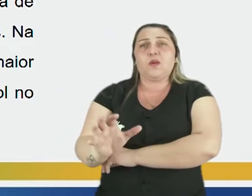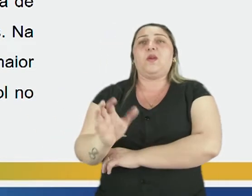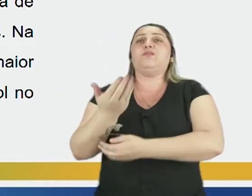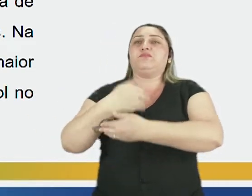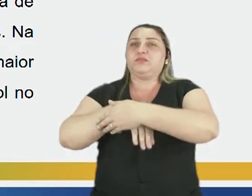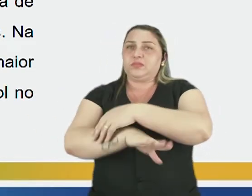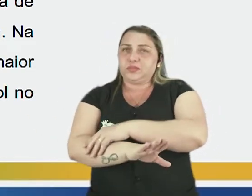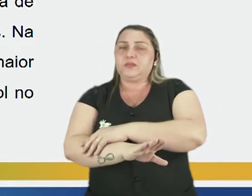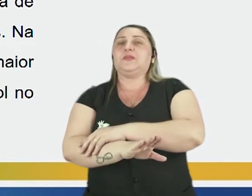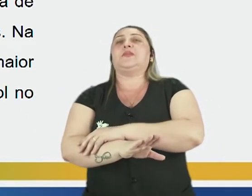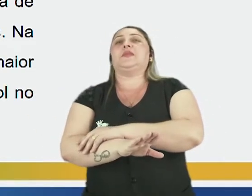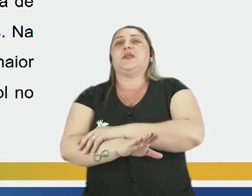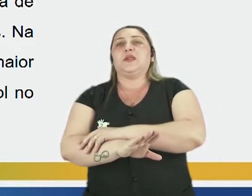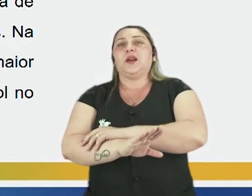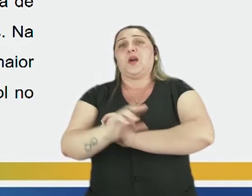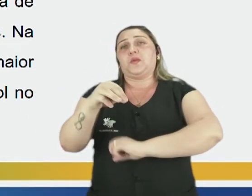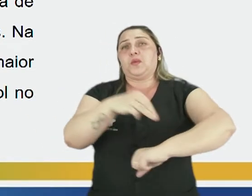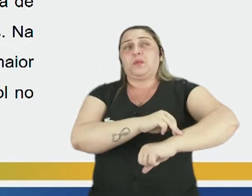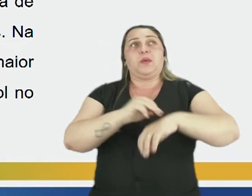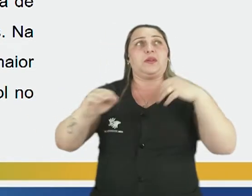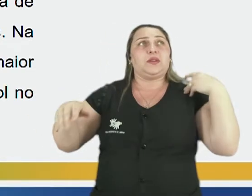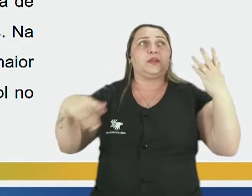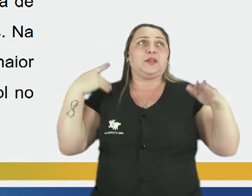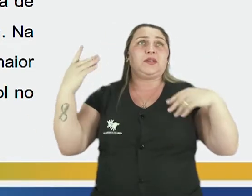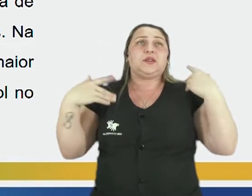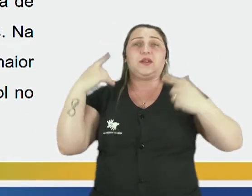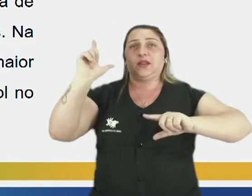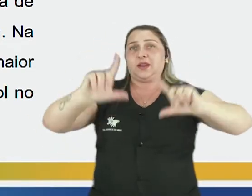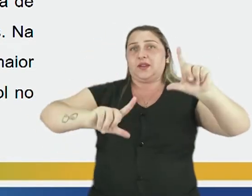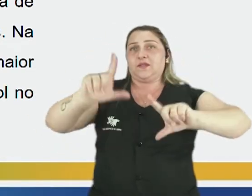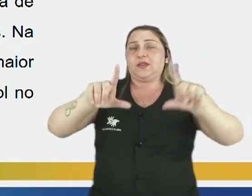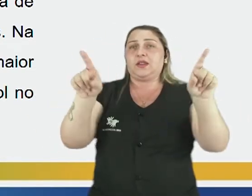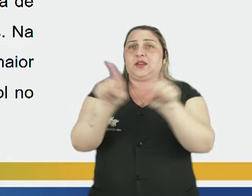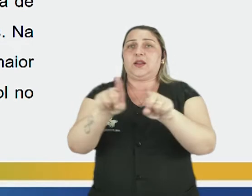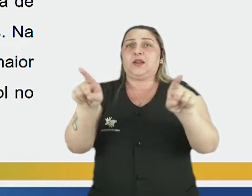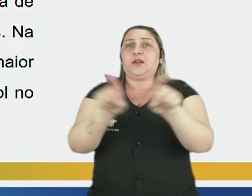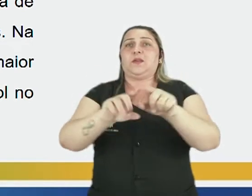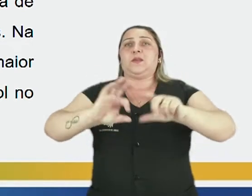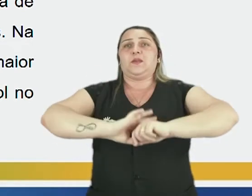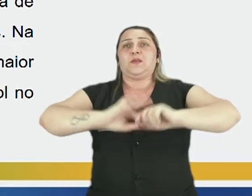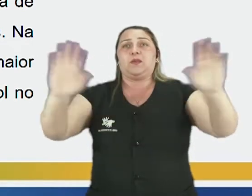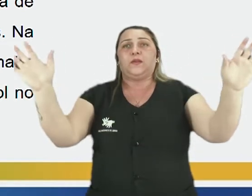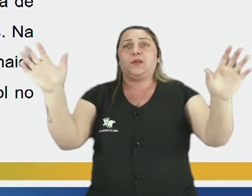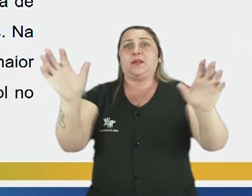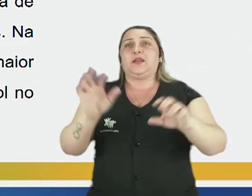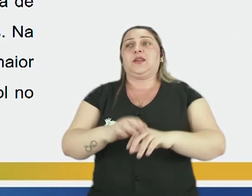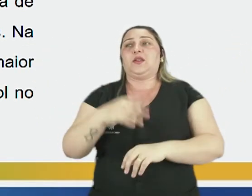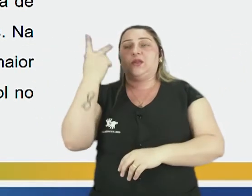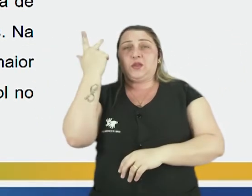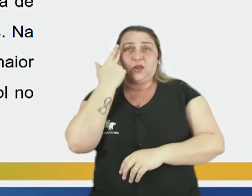em momentos de lazer, e as emissoras de televisão, como canais abertos,